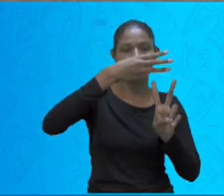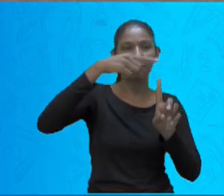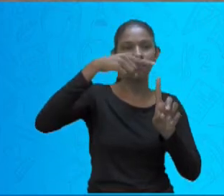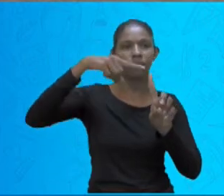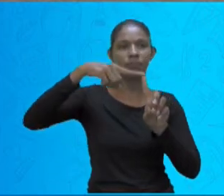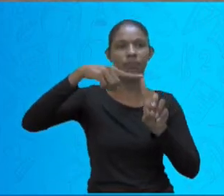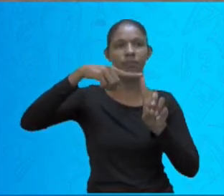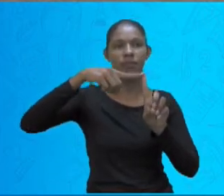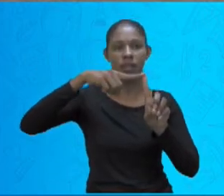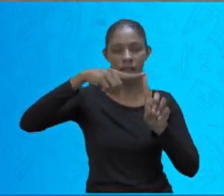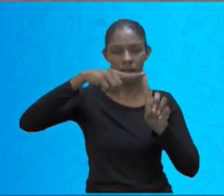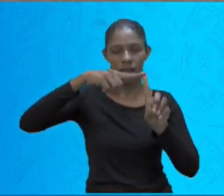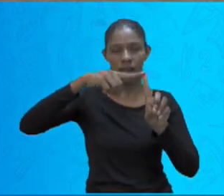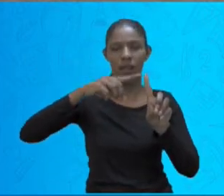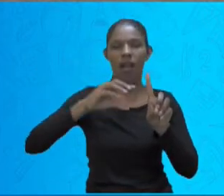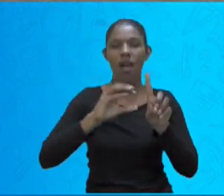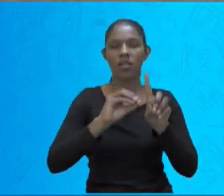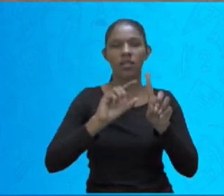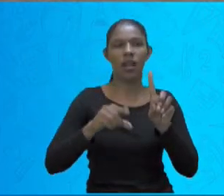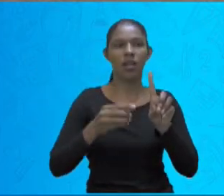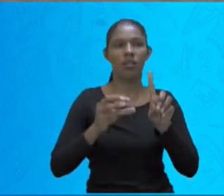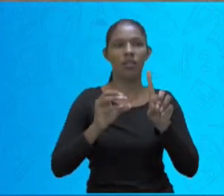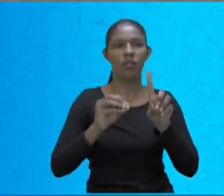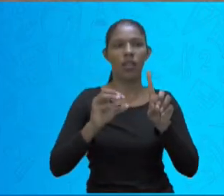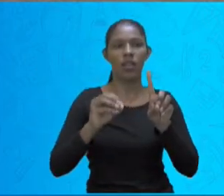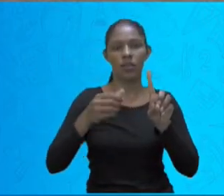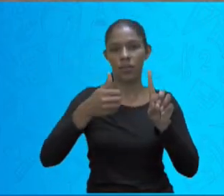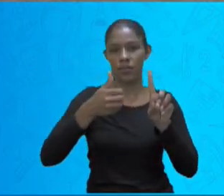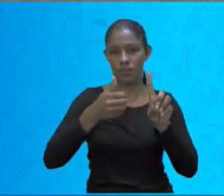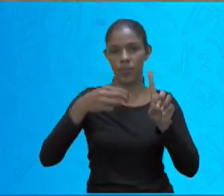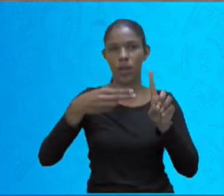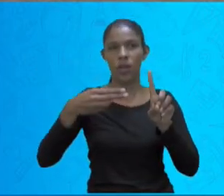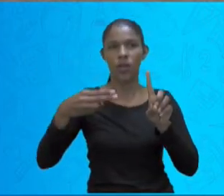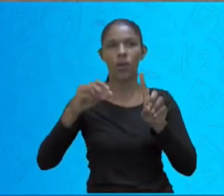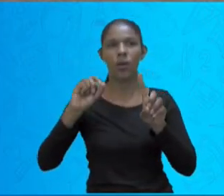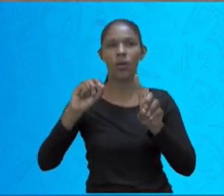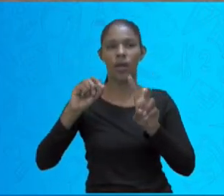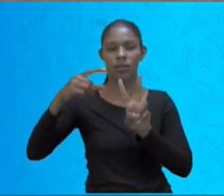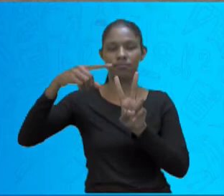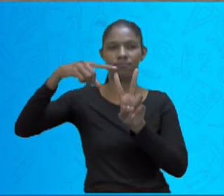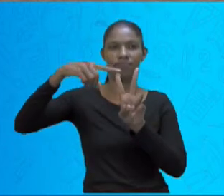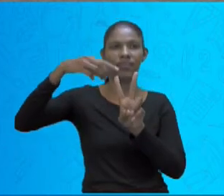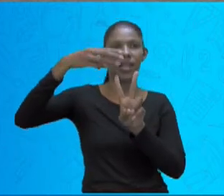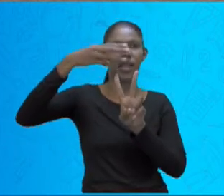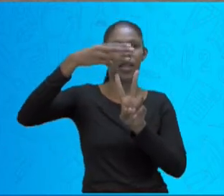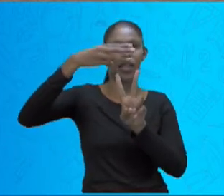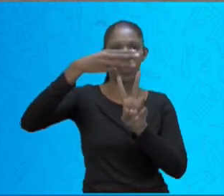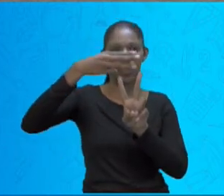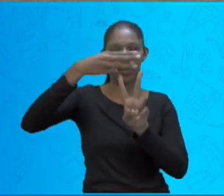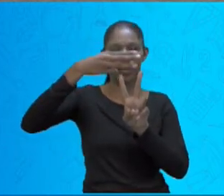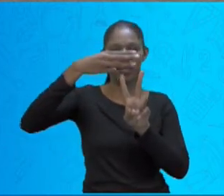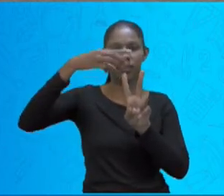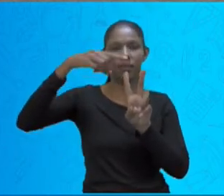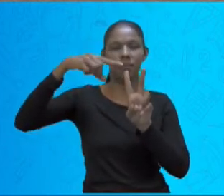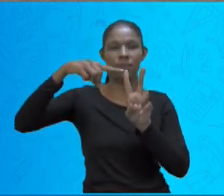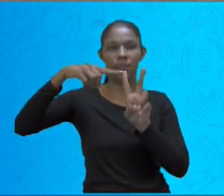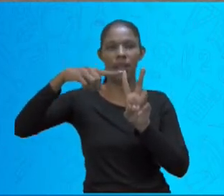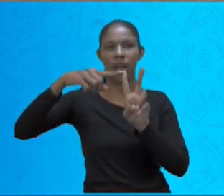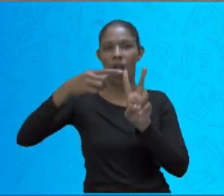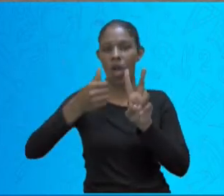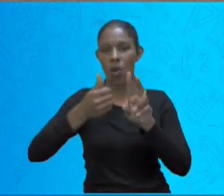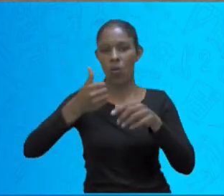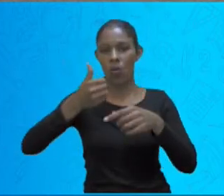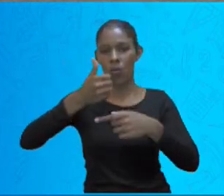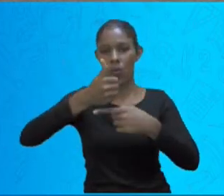eu transformei o número decimal em fração. Aí agora eu vou aplicar a